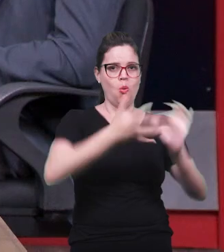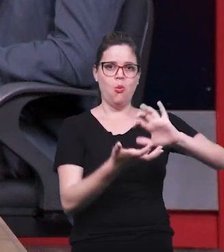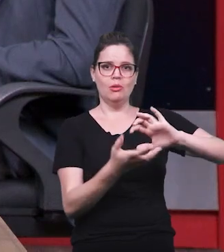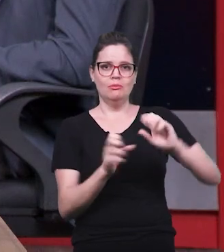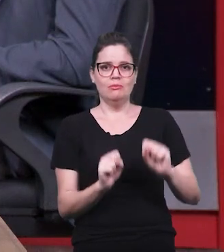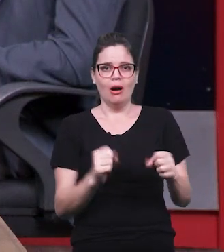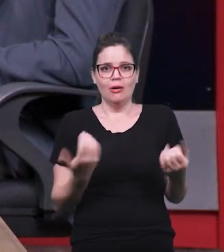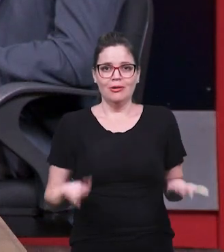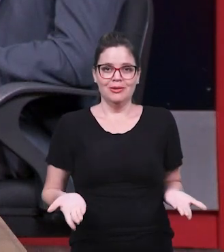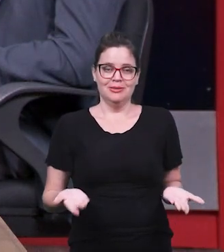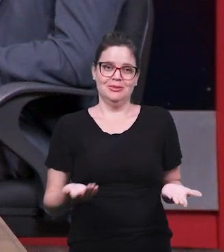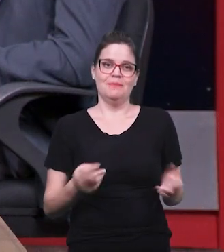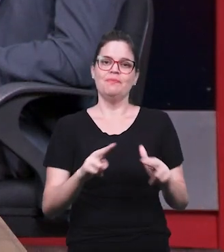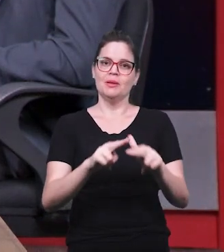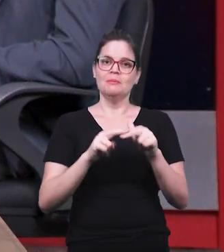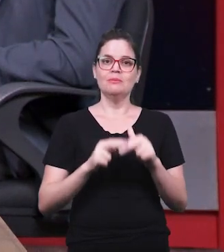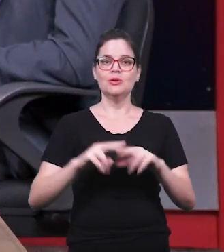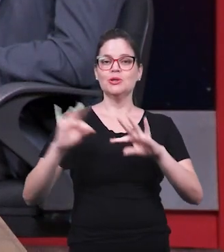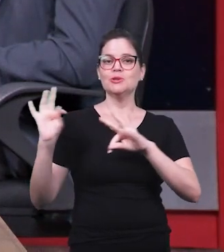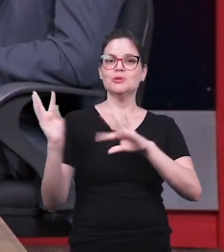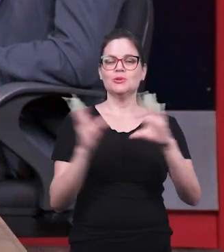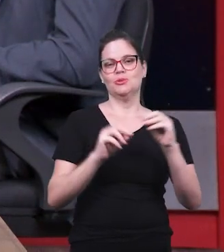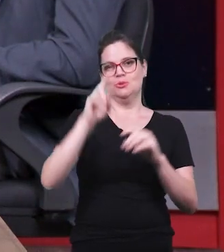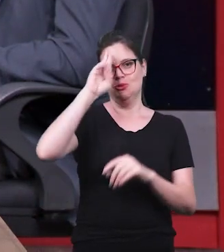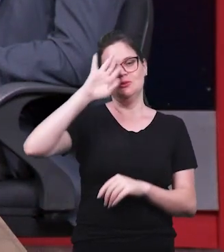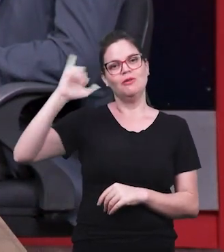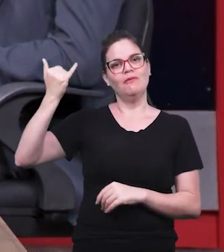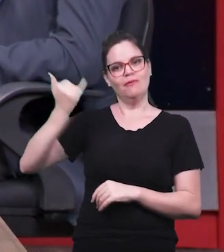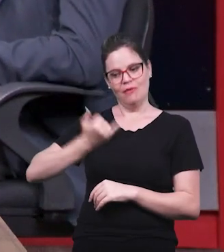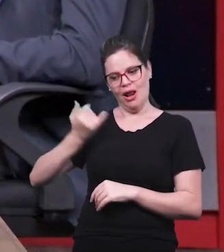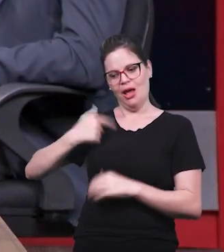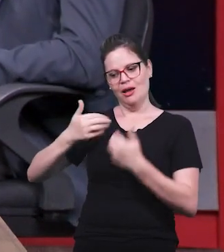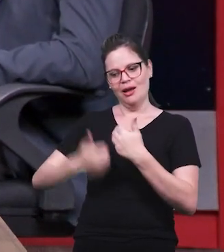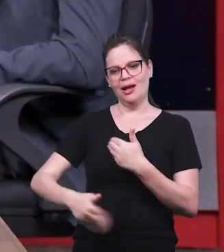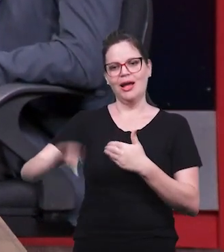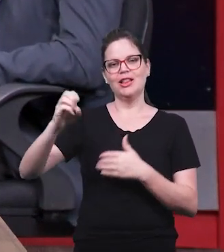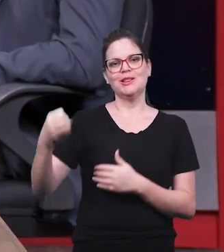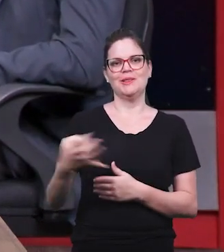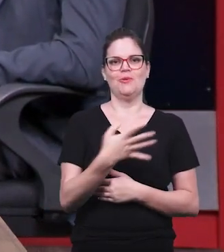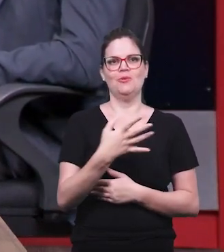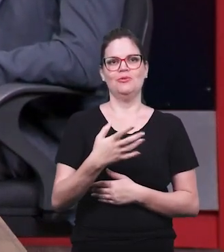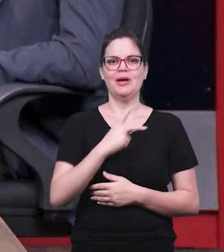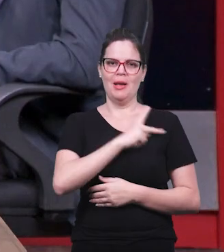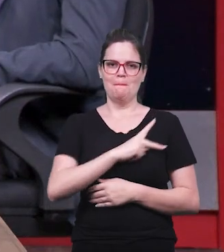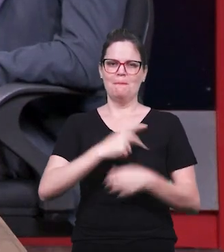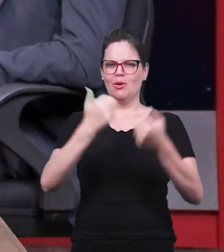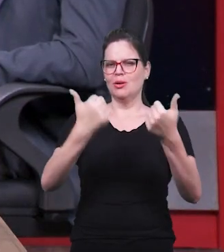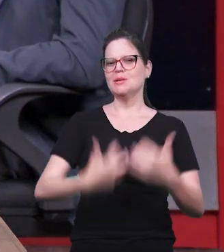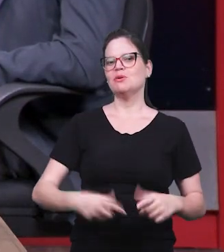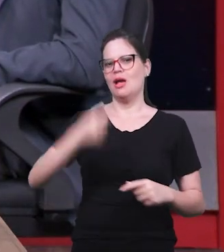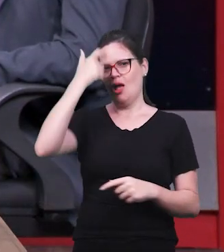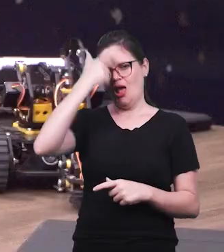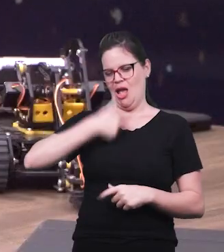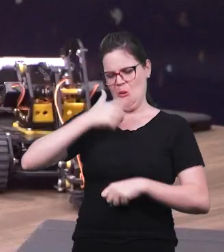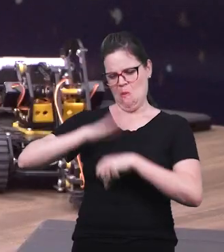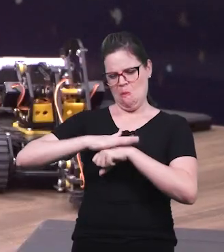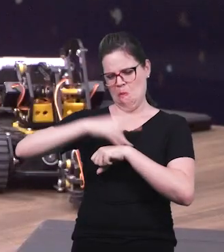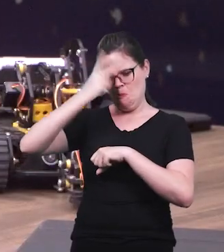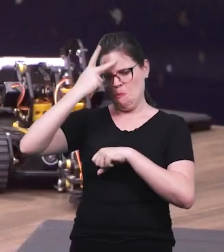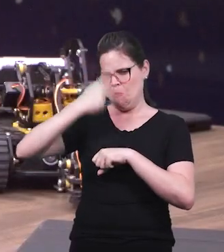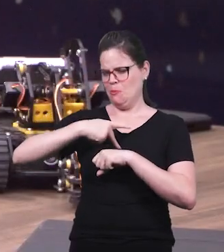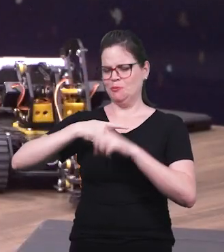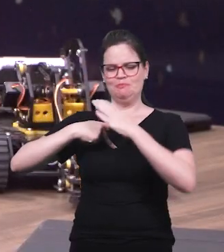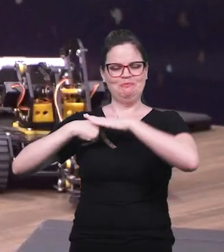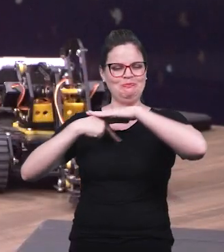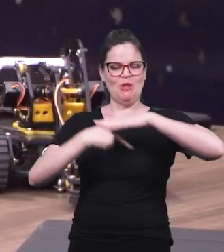na palavra, olha assim, quando o Senhor fala conosco, tudo se faz novo, né? Paulo também fala, não mais vivo eu, mas Cristo vive em mim, porque Deus